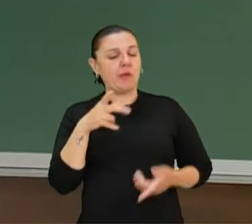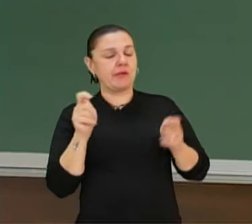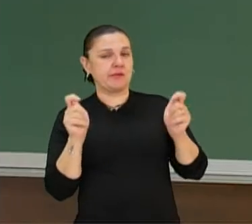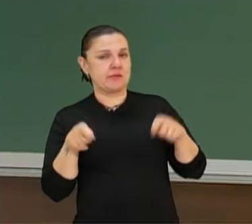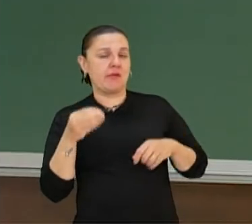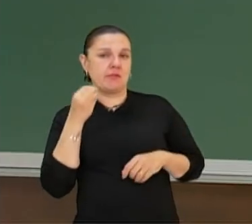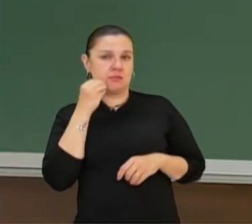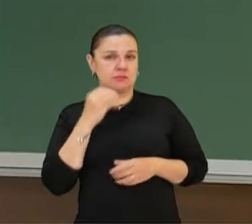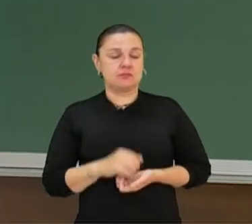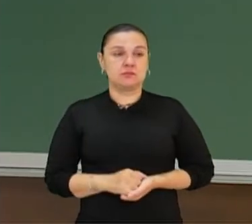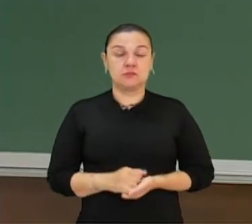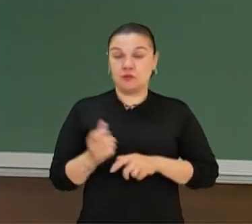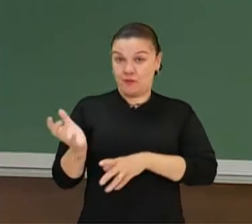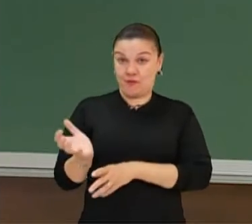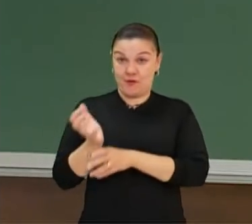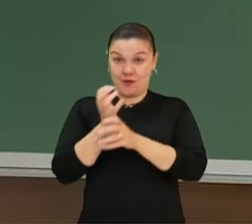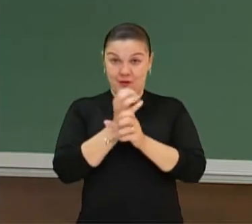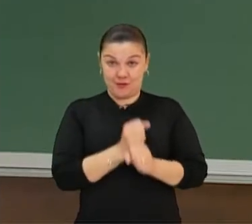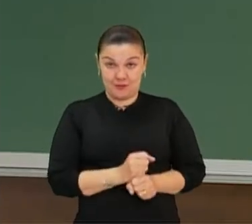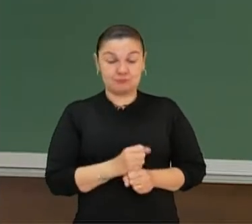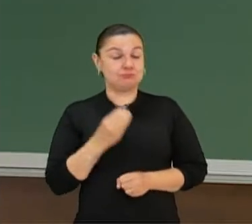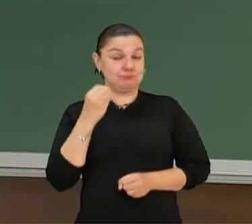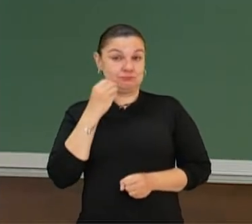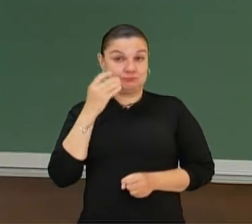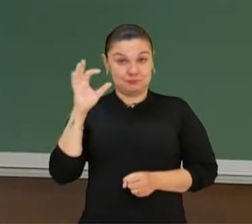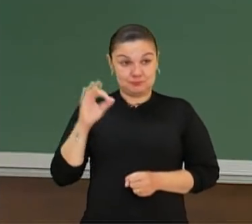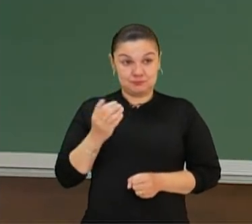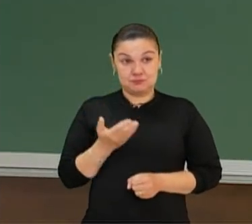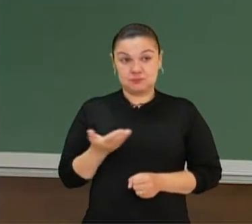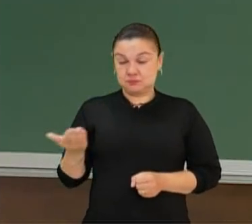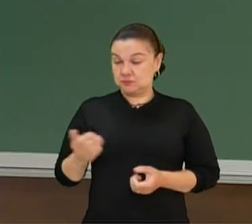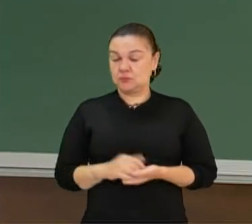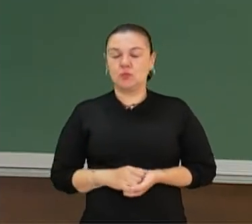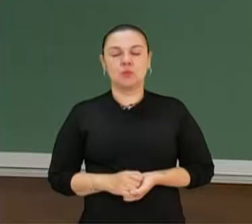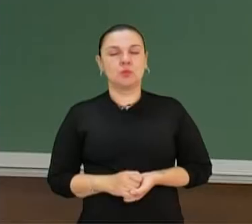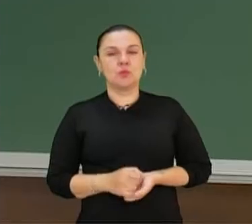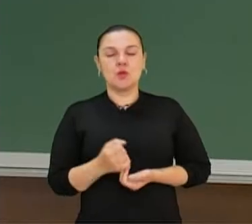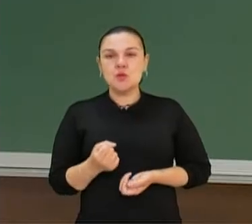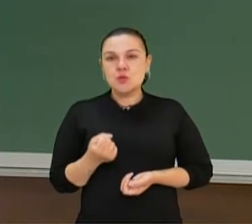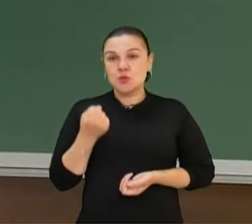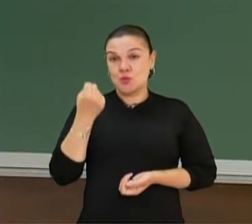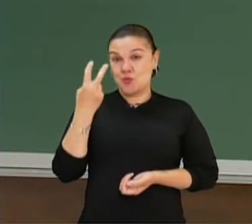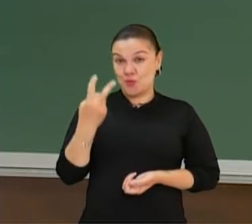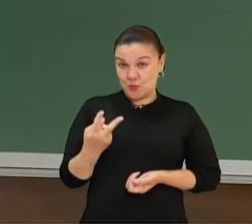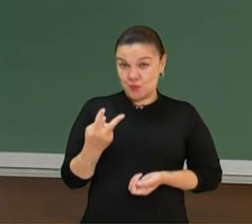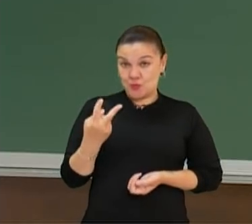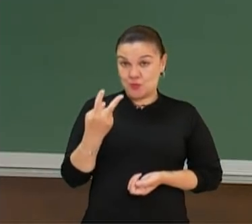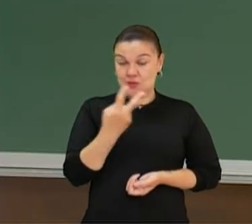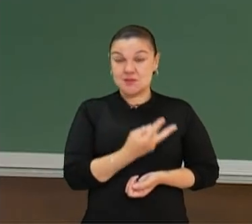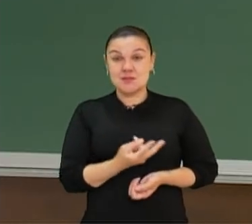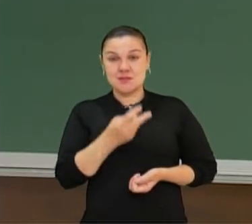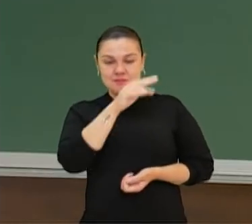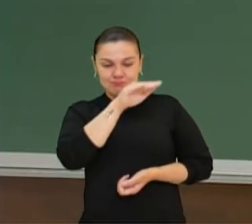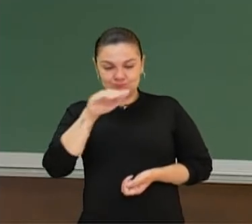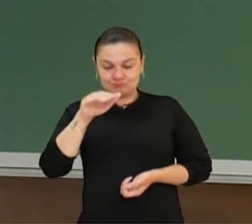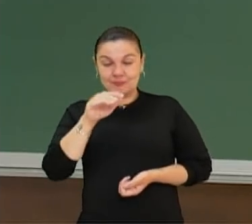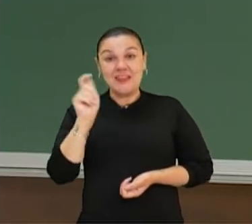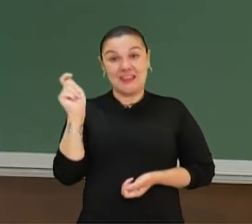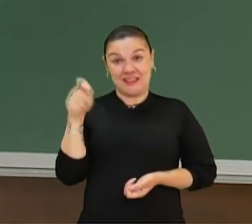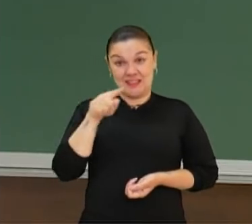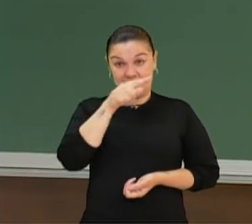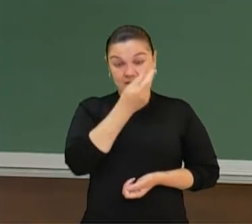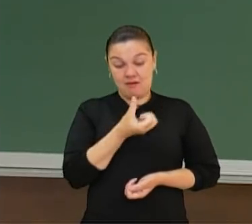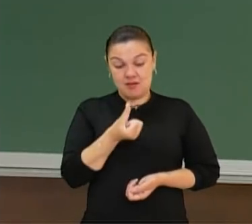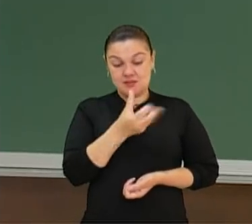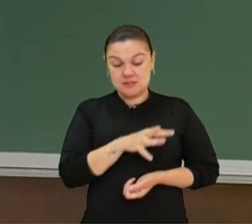possibilidades. Vamos calcular a probabilidade, então? Então, a probabilidade vai ser 2 chances em 6. Então,